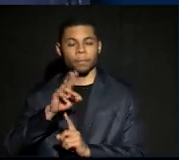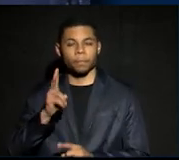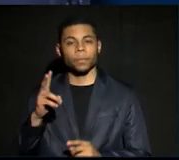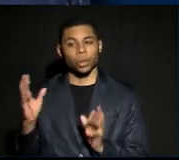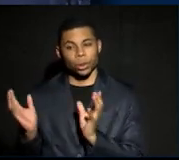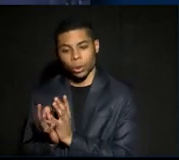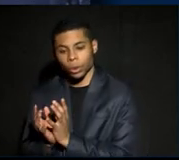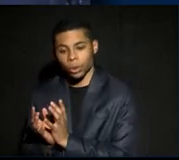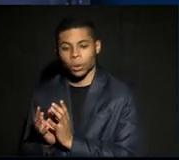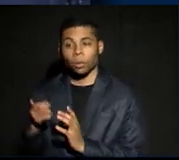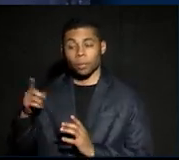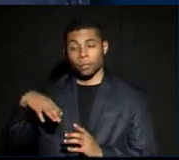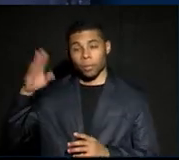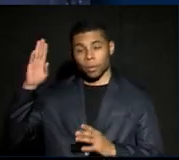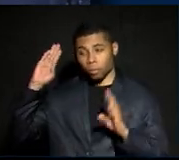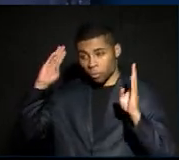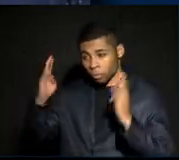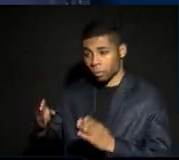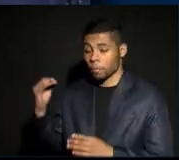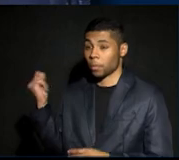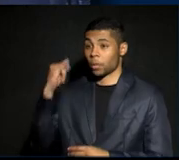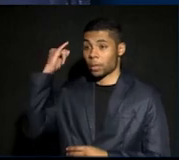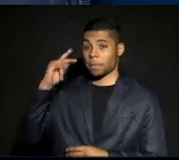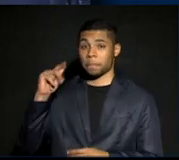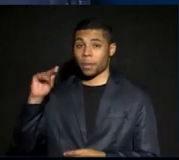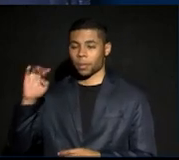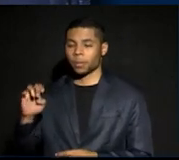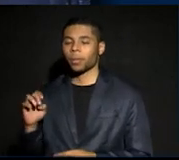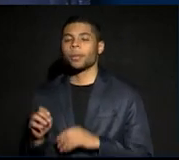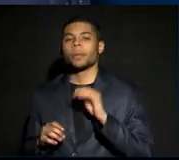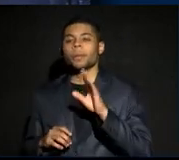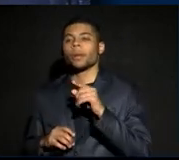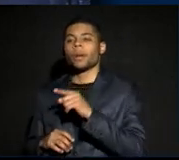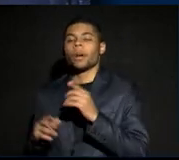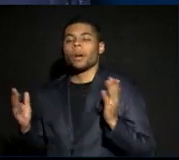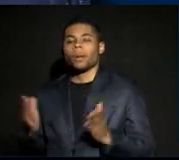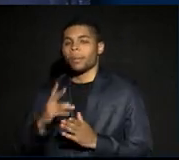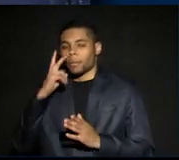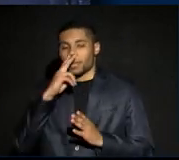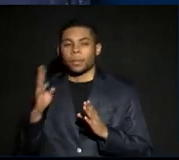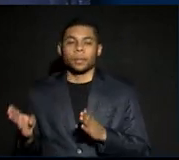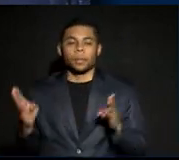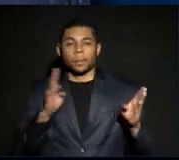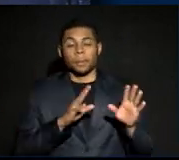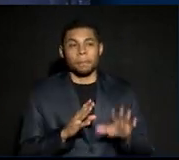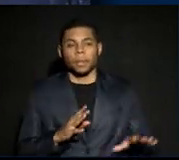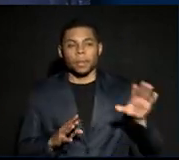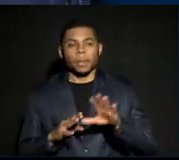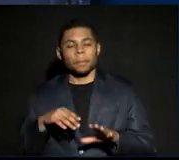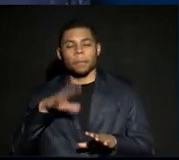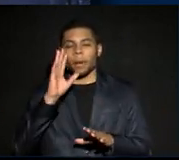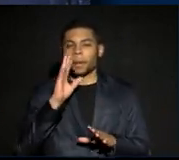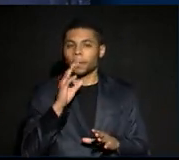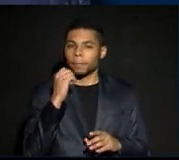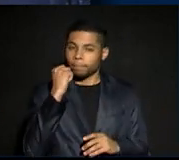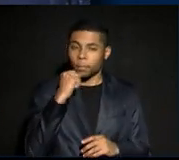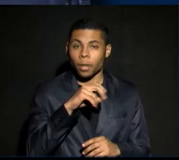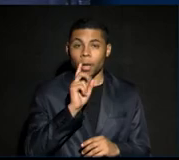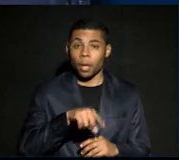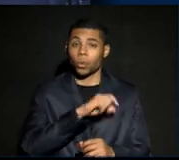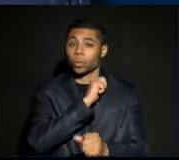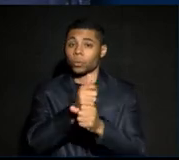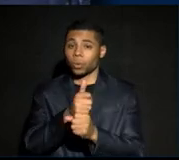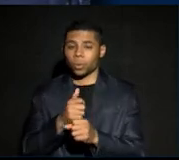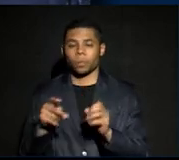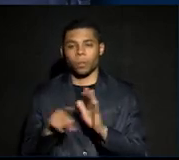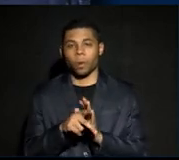de dar tanta importância ao PACE e talvez dar a impressão de que um PACE mais agressivo era um